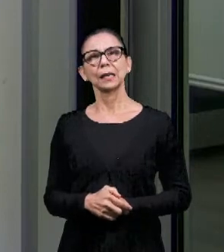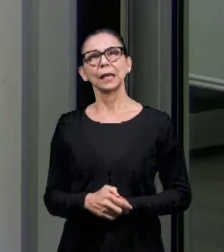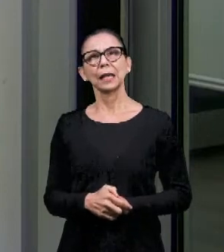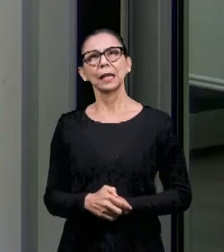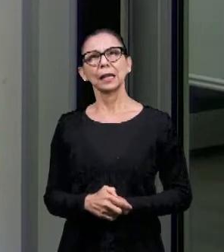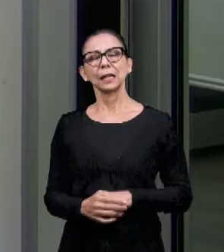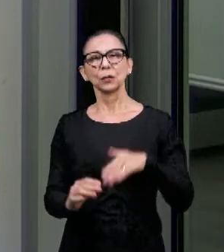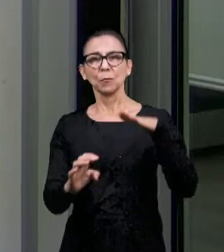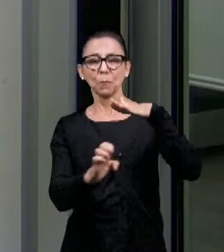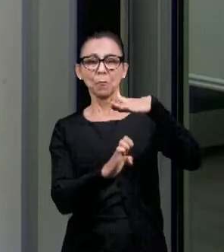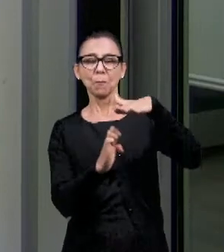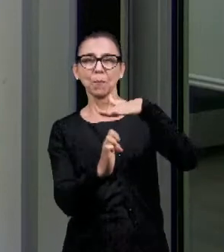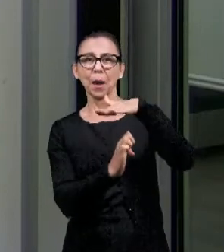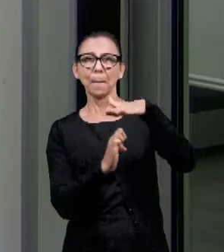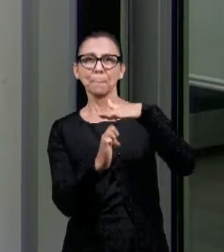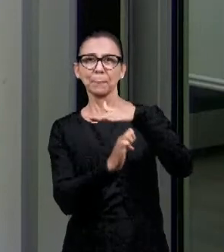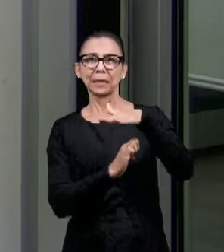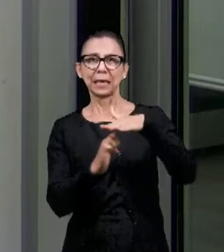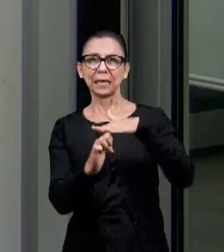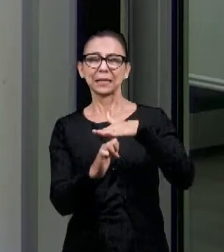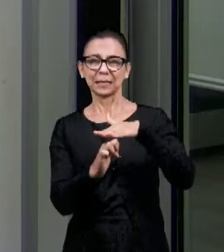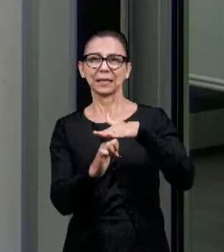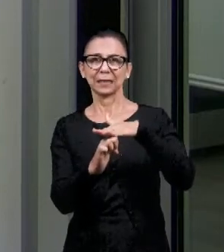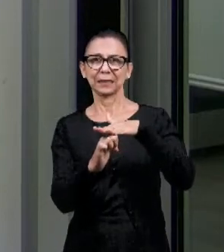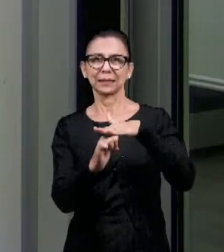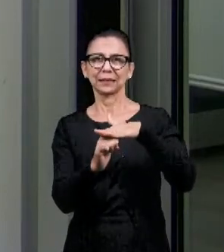púlpitos. Era uma marcenaria